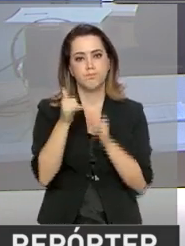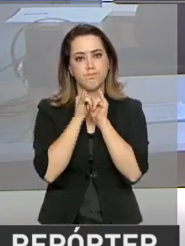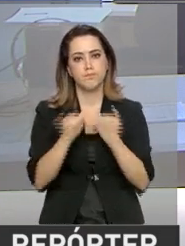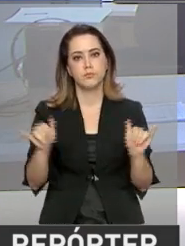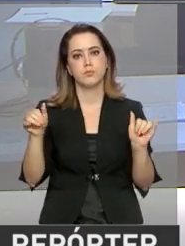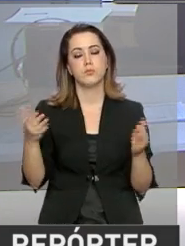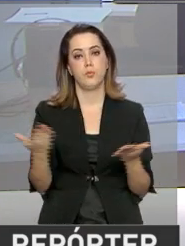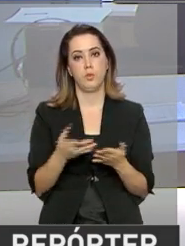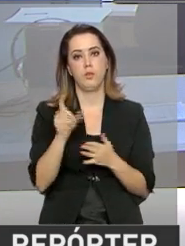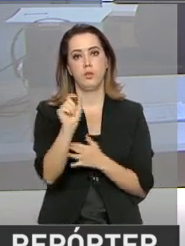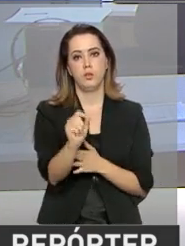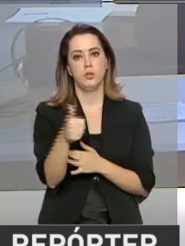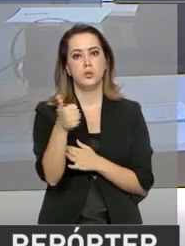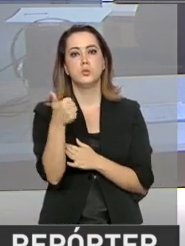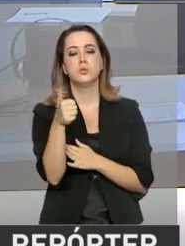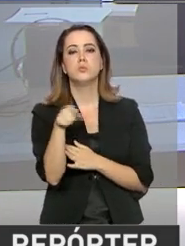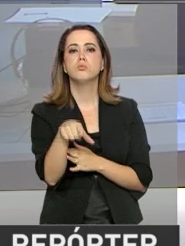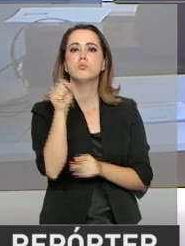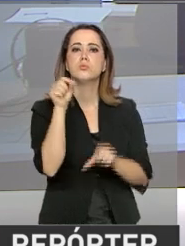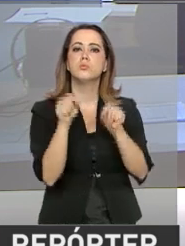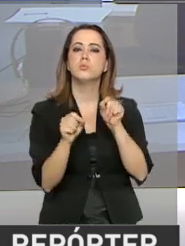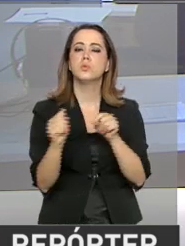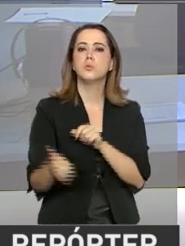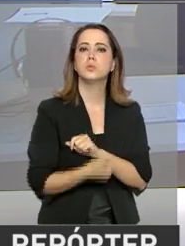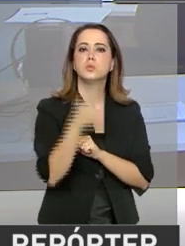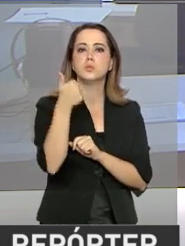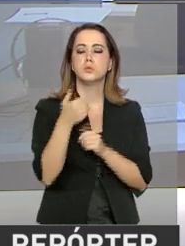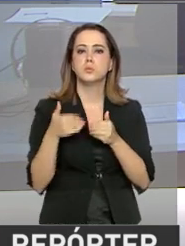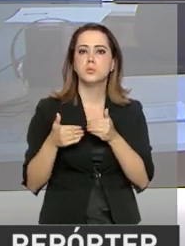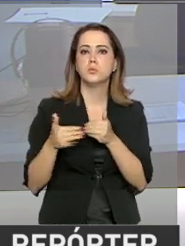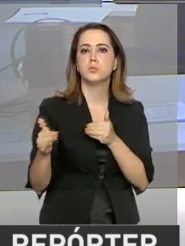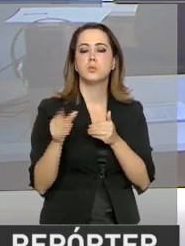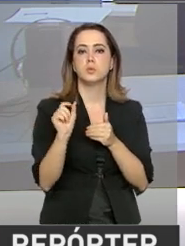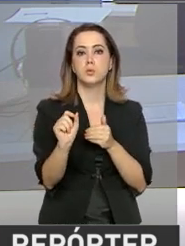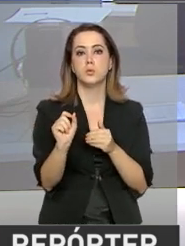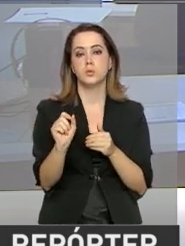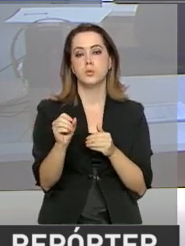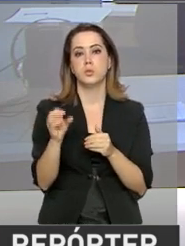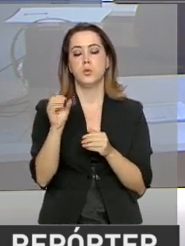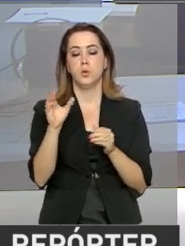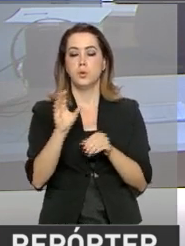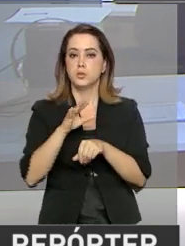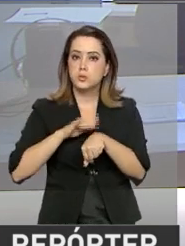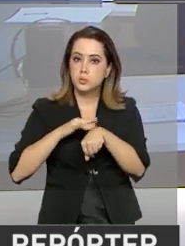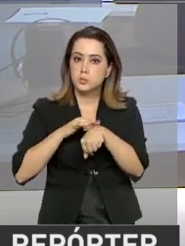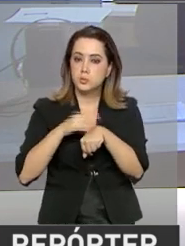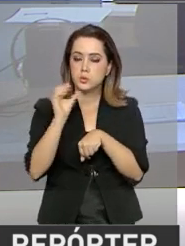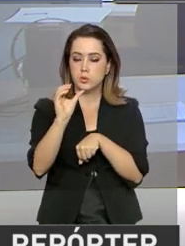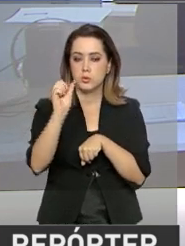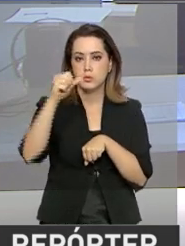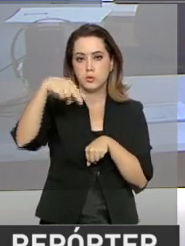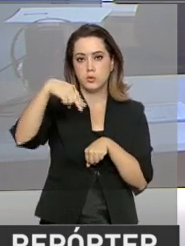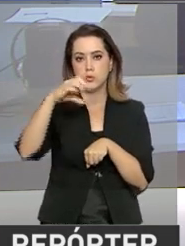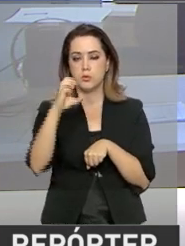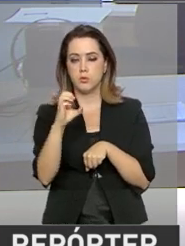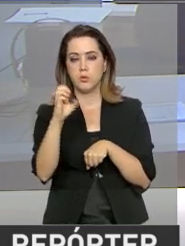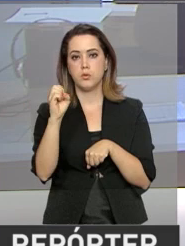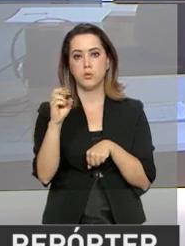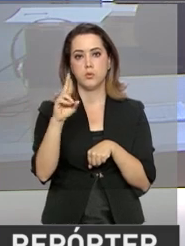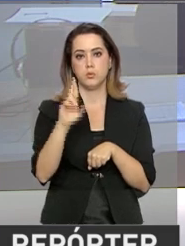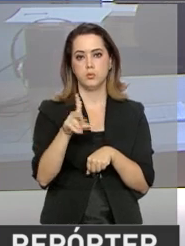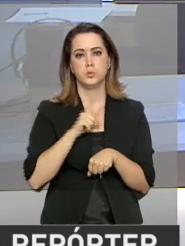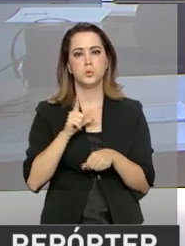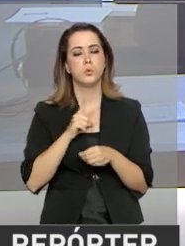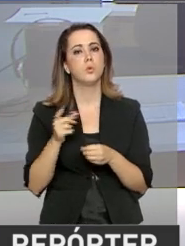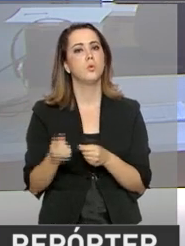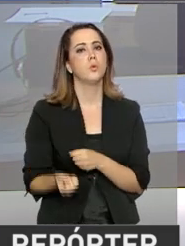Paulo 11 prioridades para qualificar e ampliar o atendimento oncológico feito pelo SUS entre as medidas estão o aumento das